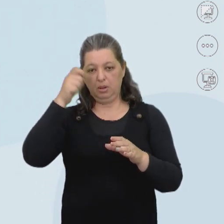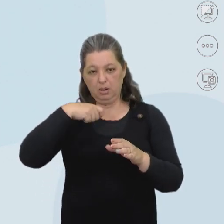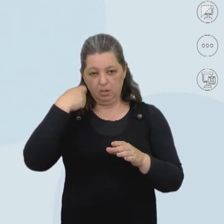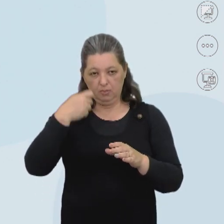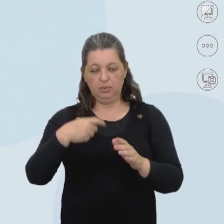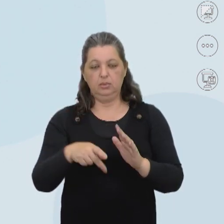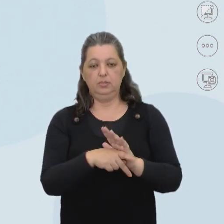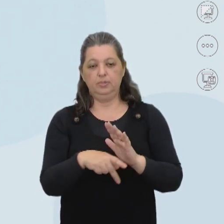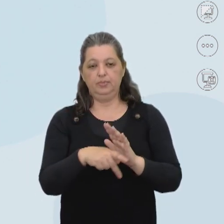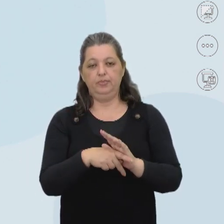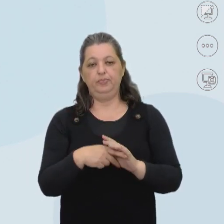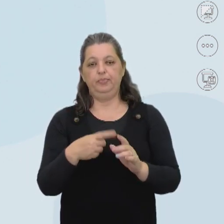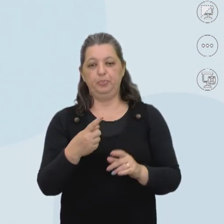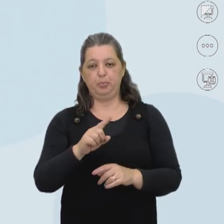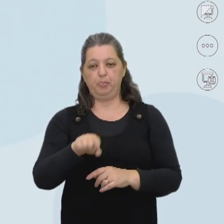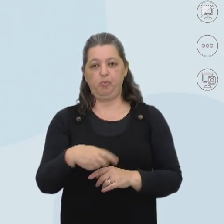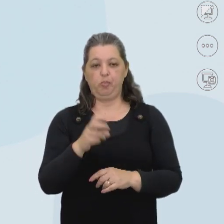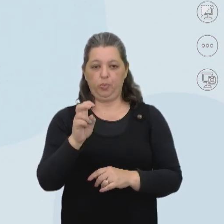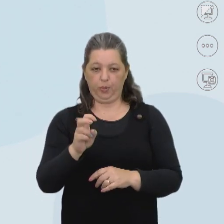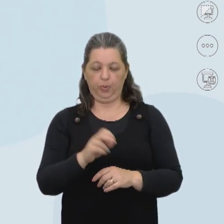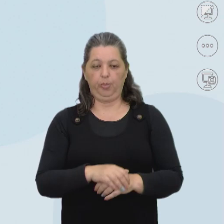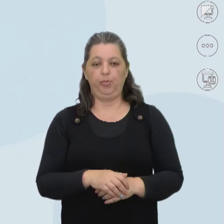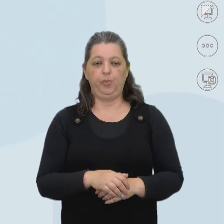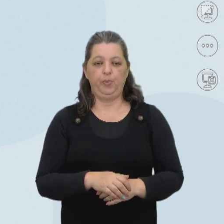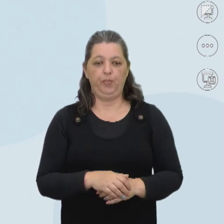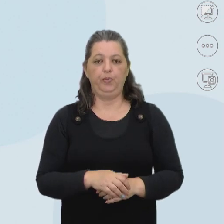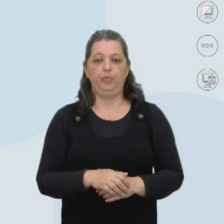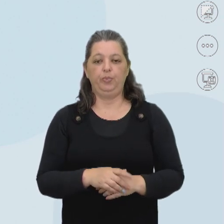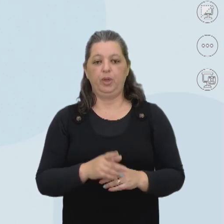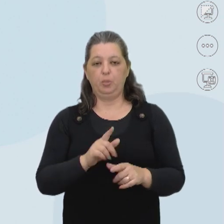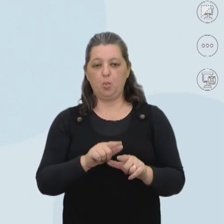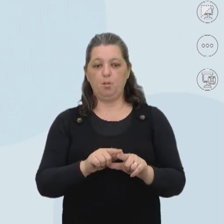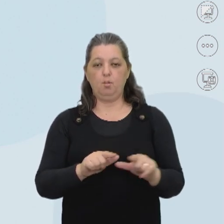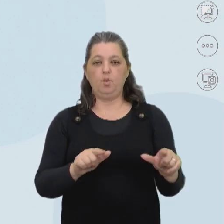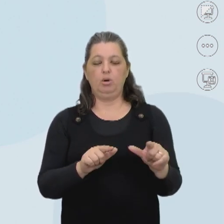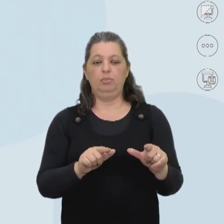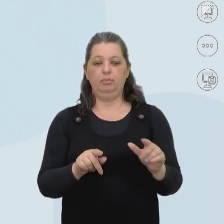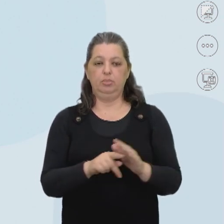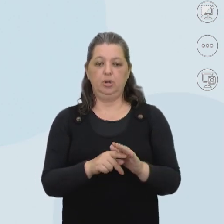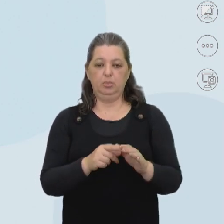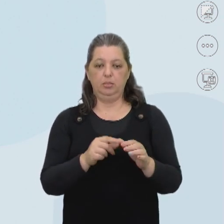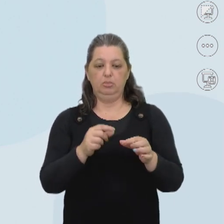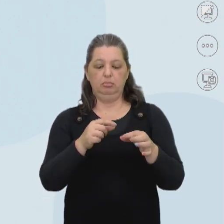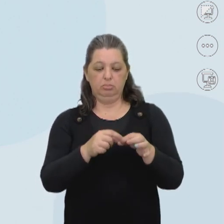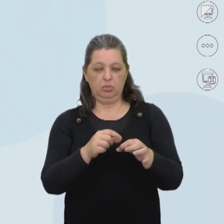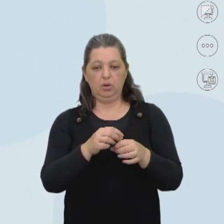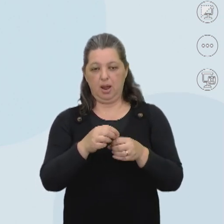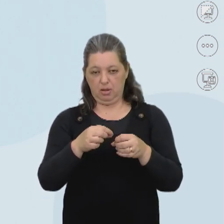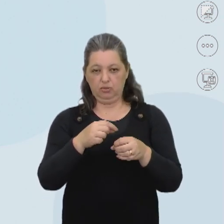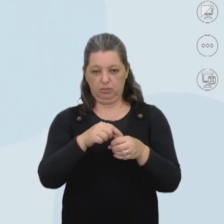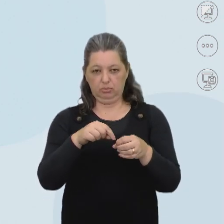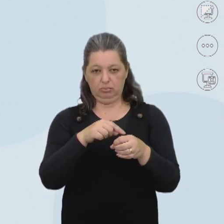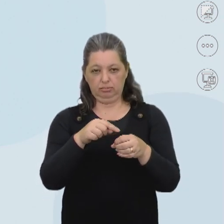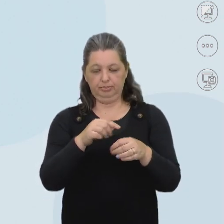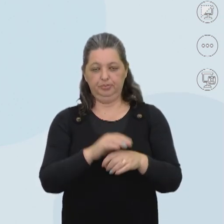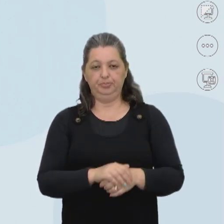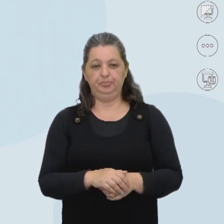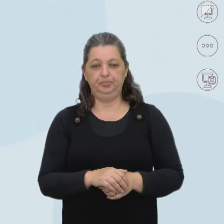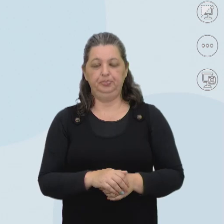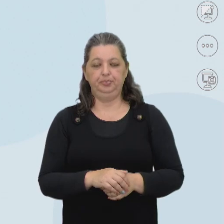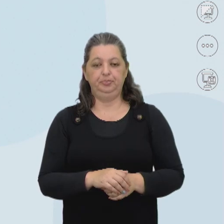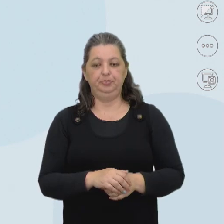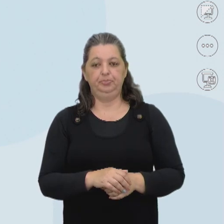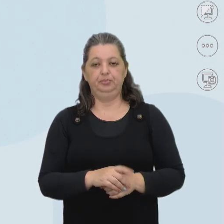que tem raio 1,5 centímetros, 1,5, é um espaço vazio usado para o encaixe no equipamento. Tá. Verifique as